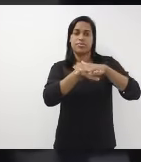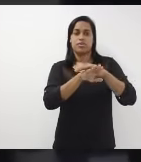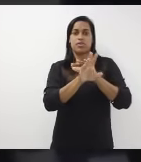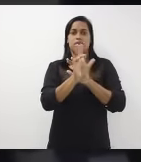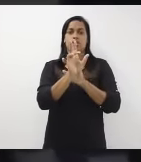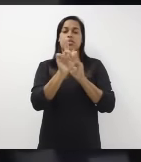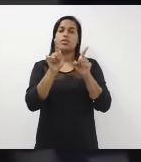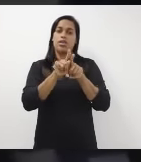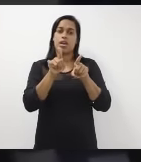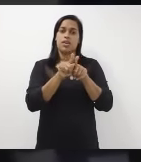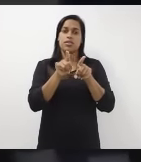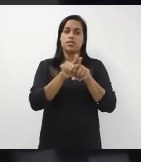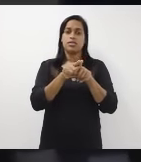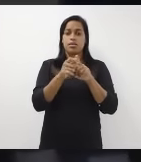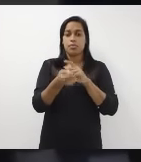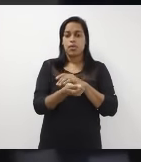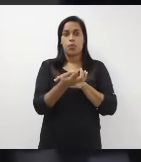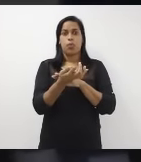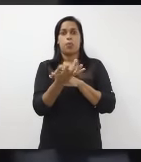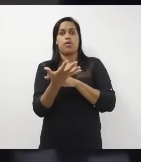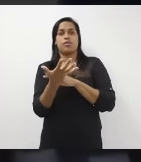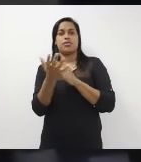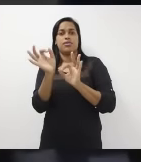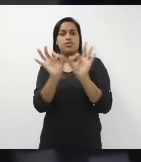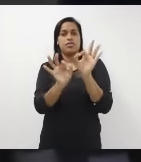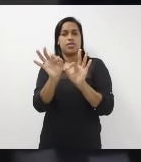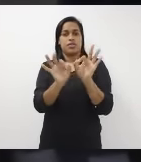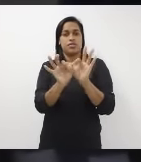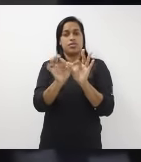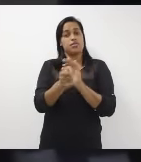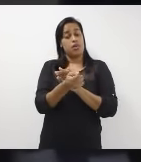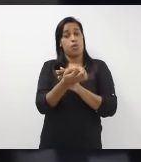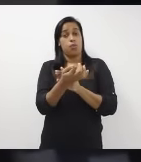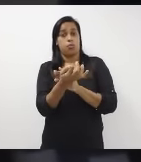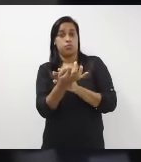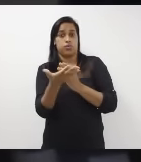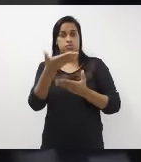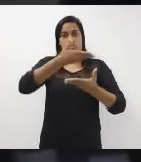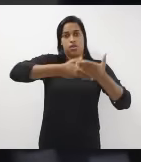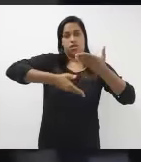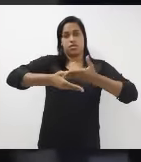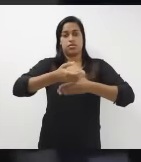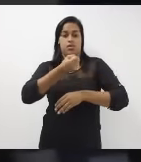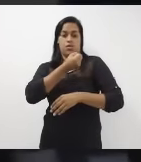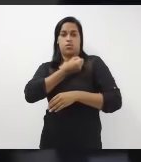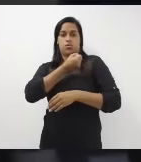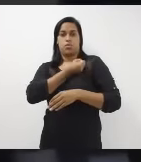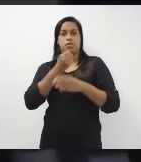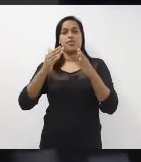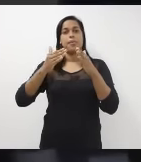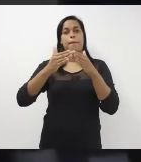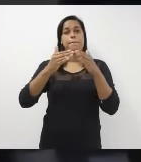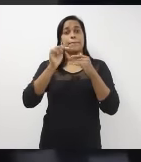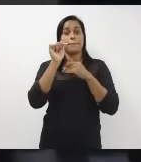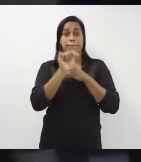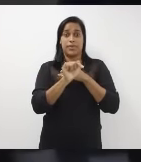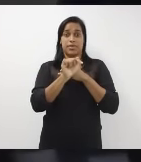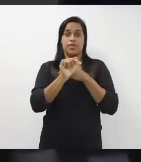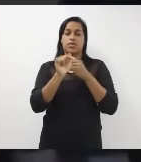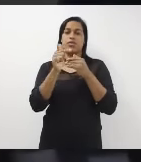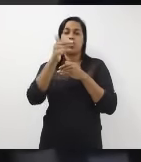obtenção, também chamado de custo de preparação? Vai ser um custo relacionado ao número de pedidos de reposição